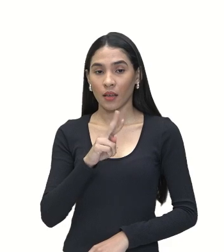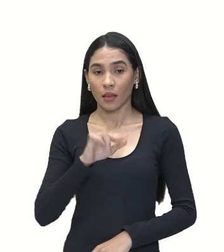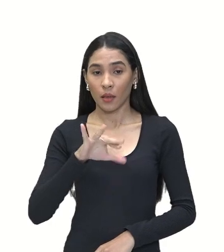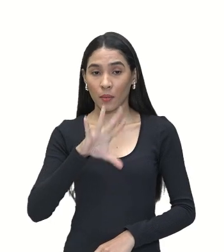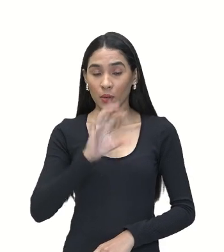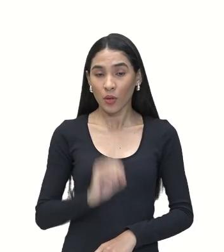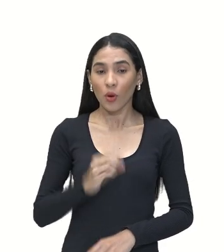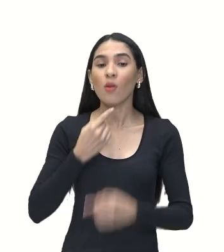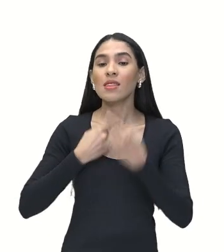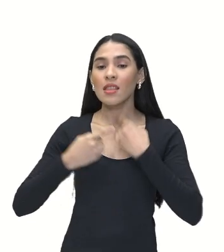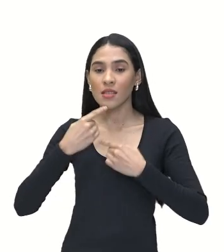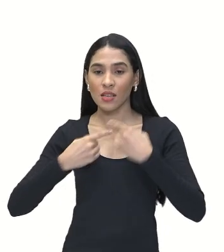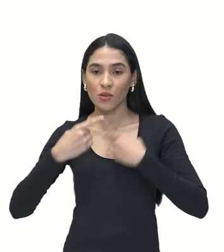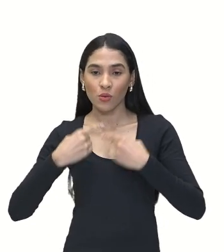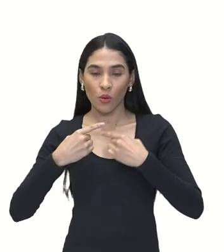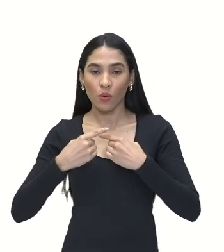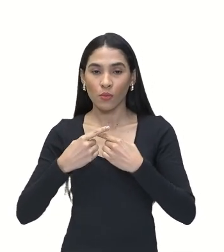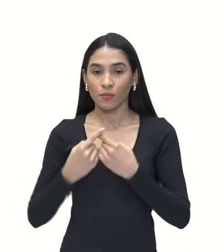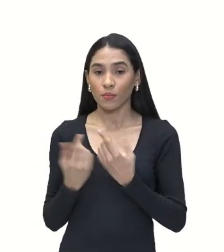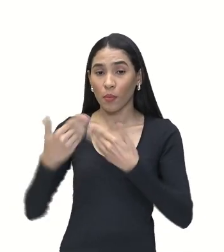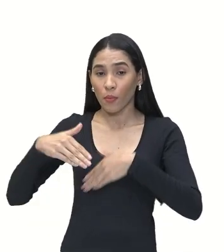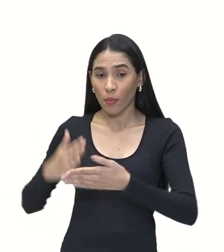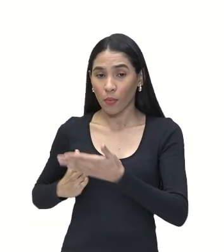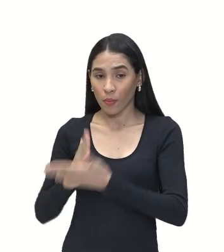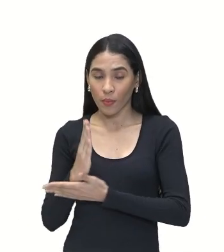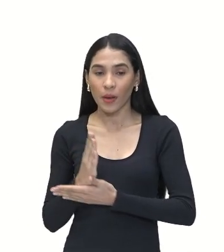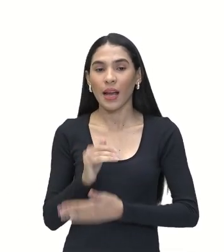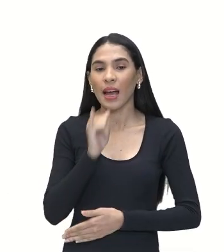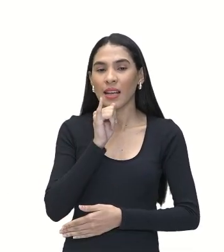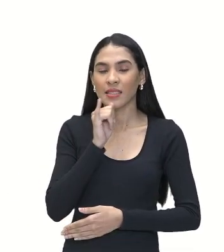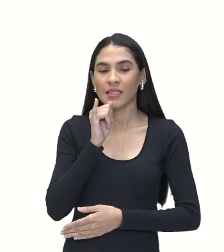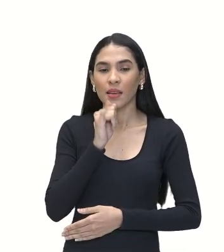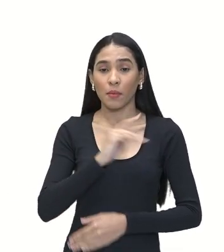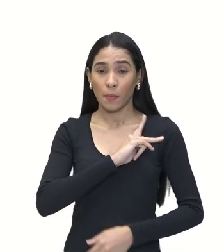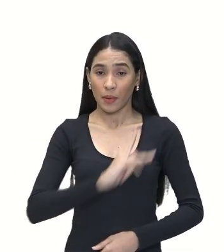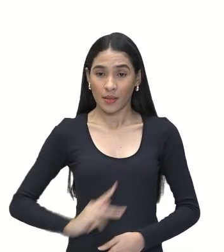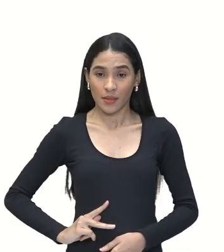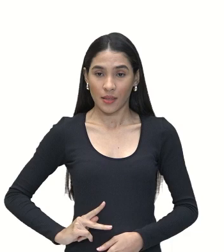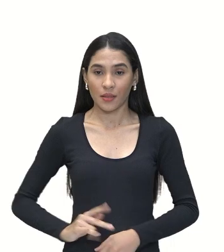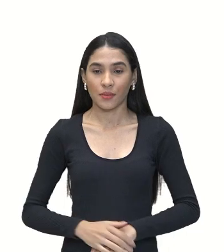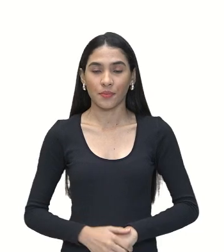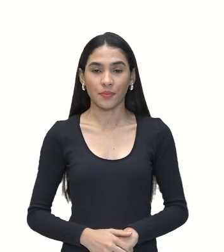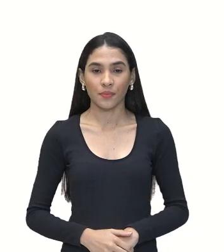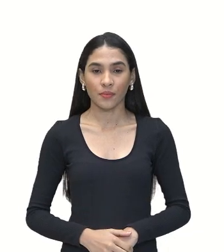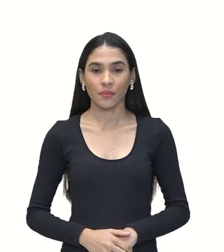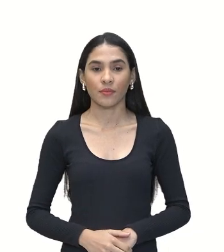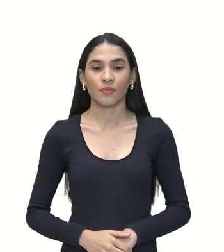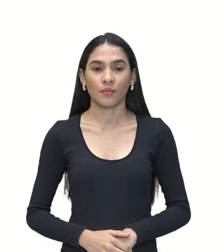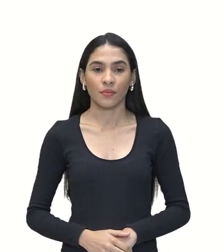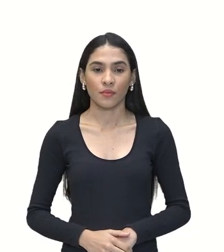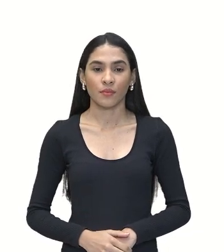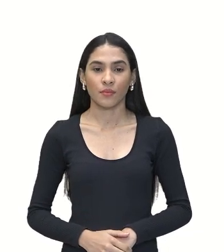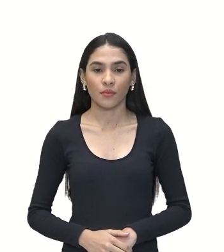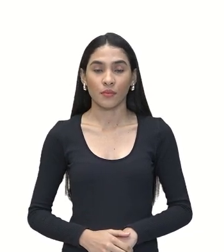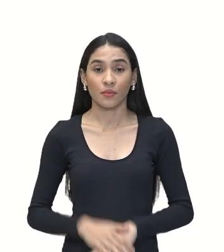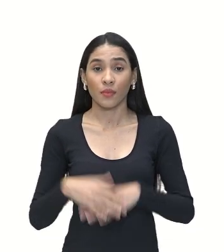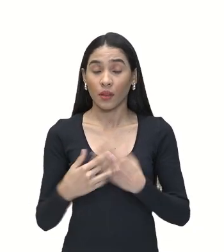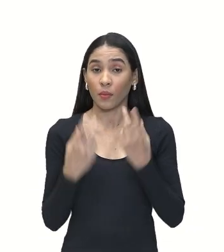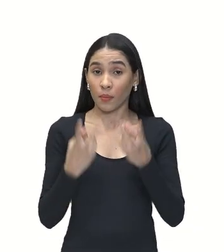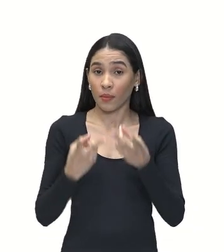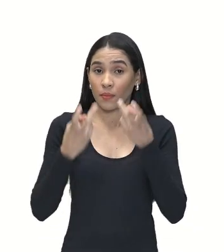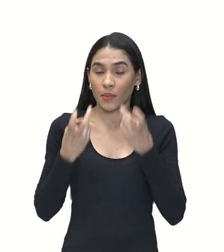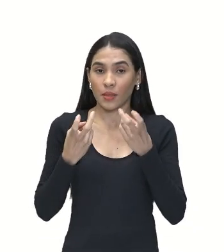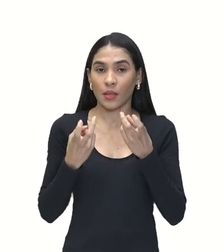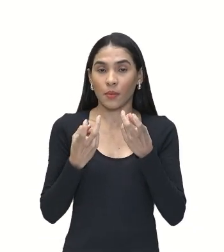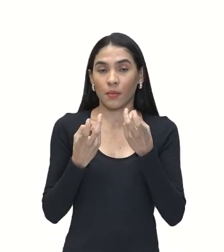cargo de presidente, por exemplo. Ele aspirou ao cargo de presidente. Observe que o